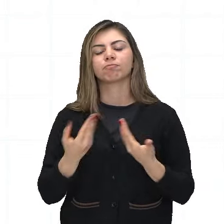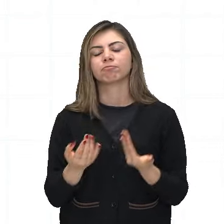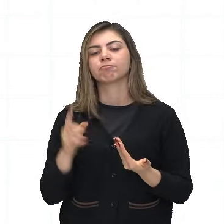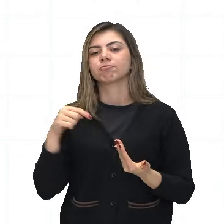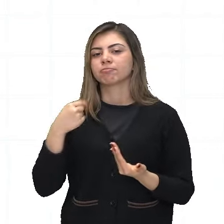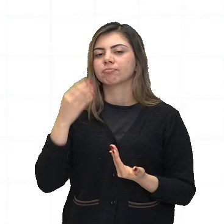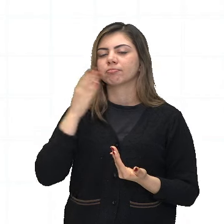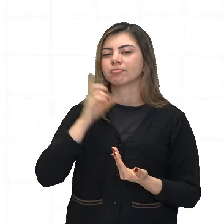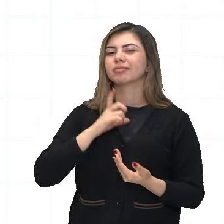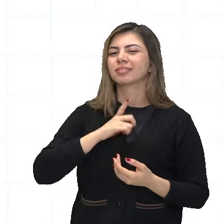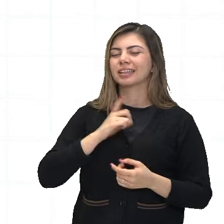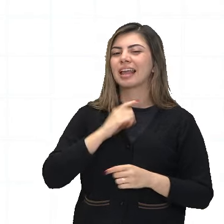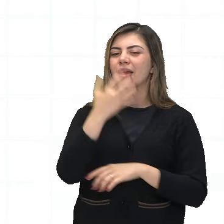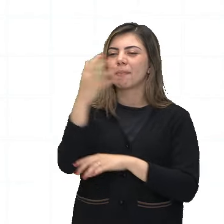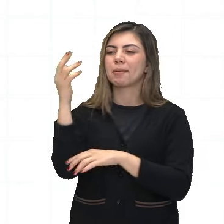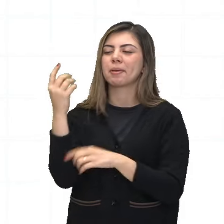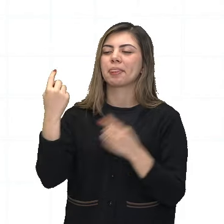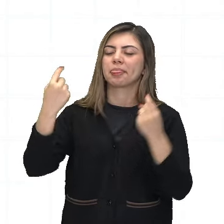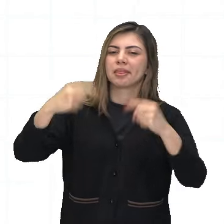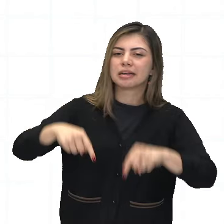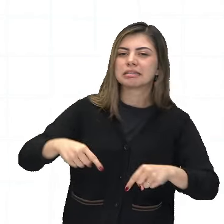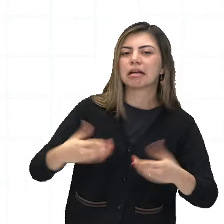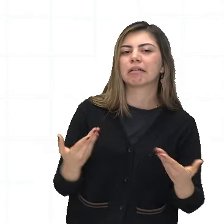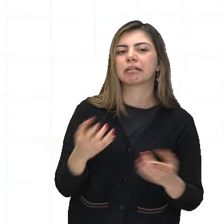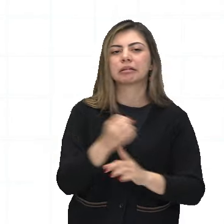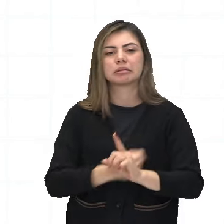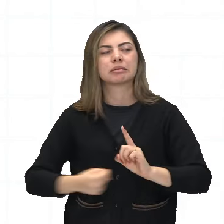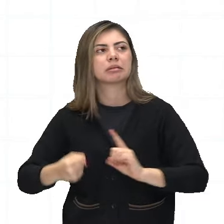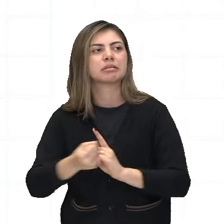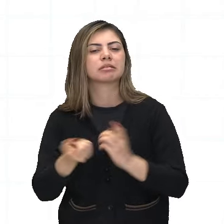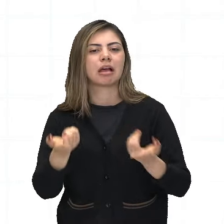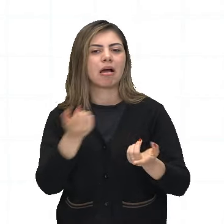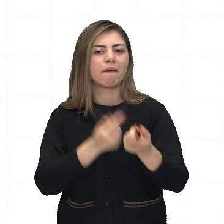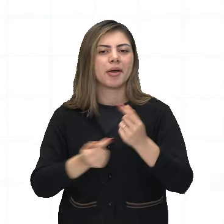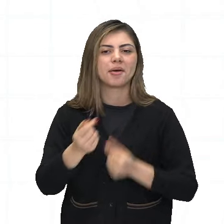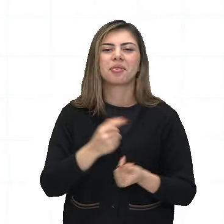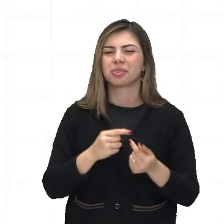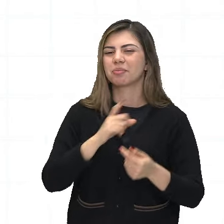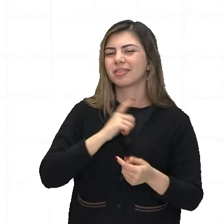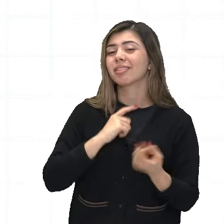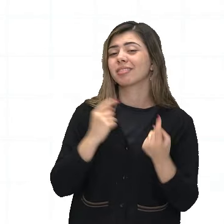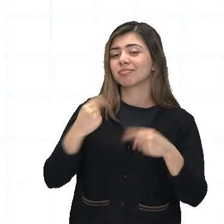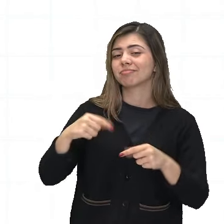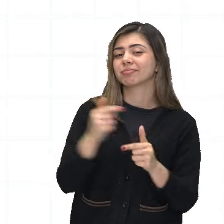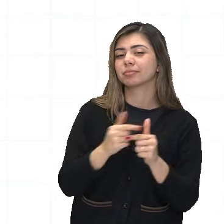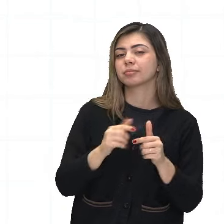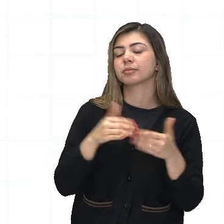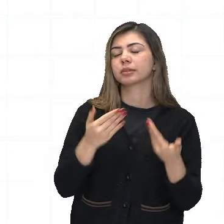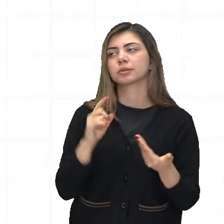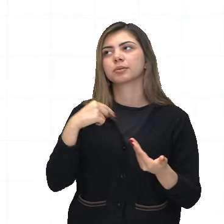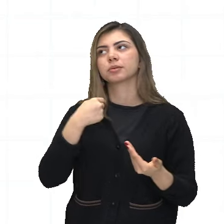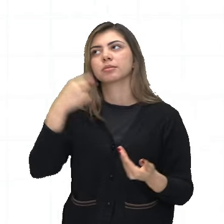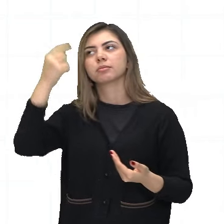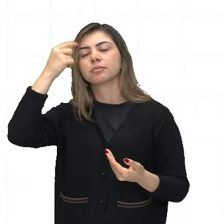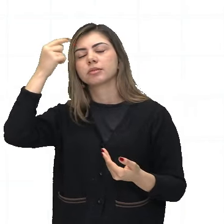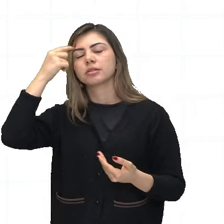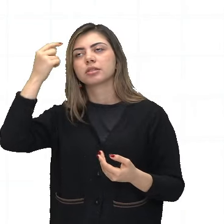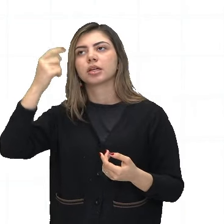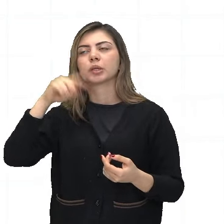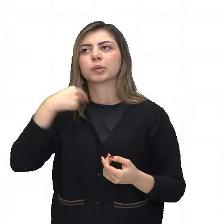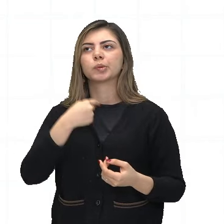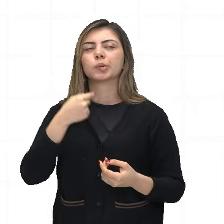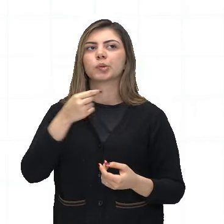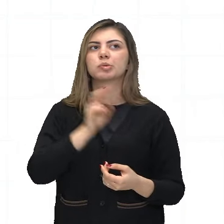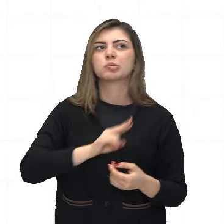ambientais sociais e econômicos que enfrentamos é urgente repensarmos nossos hábitos de consumo e nosso